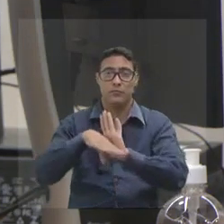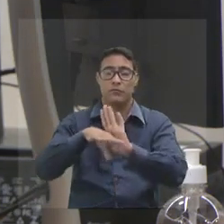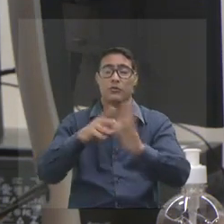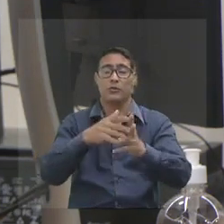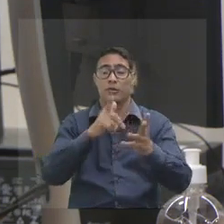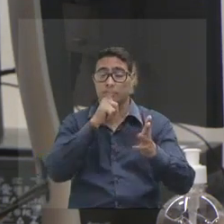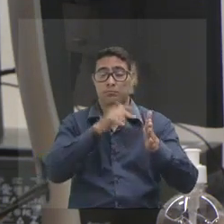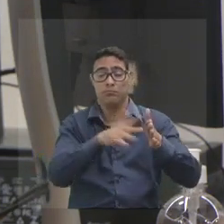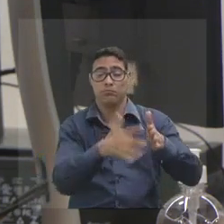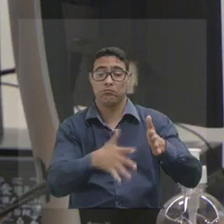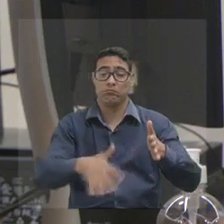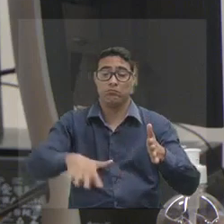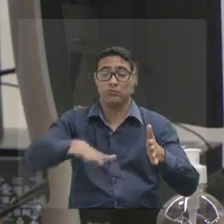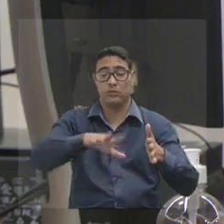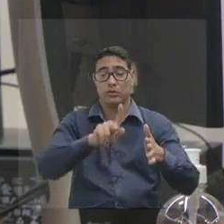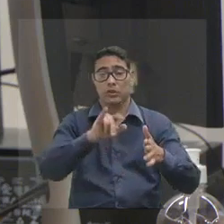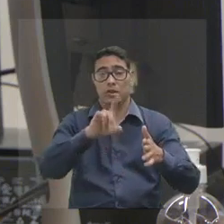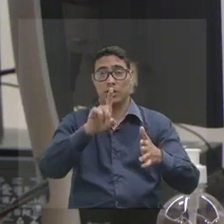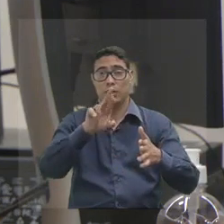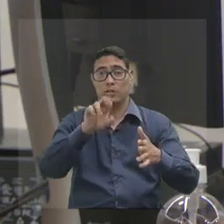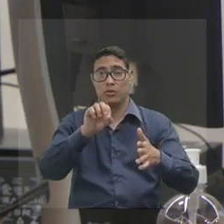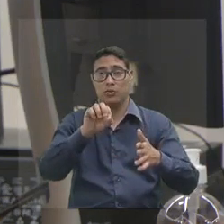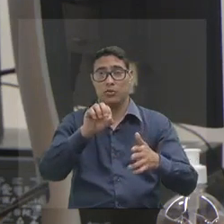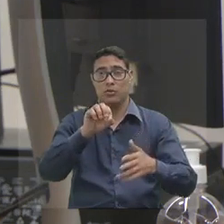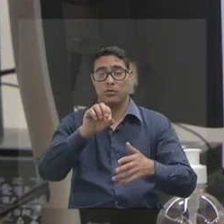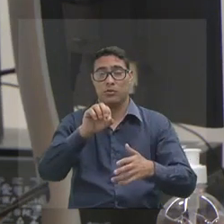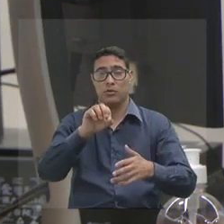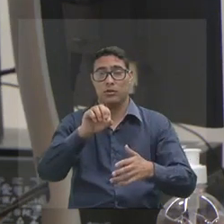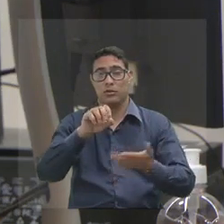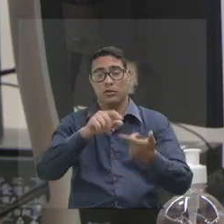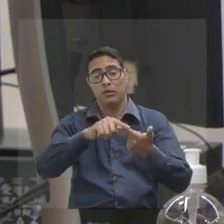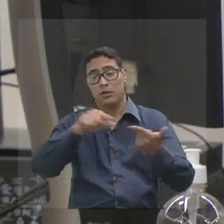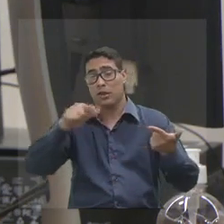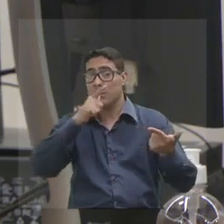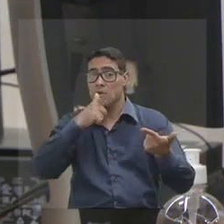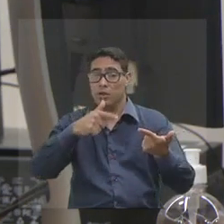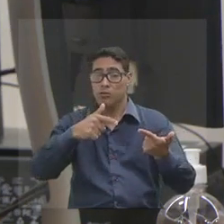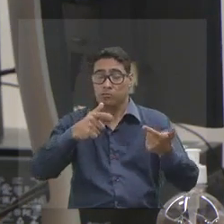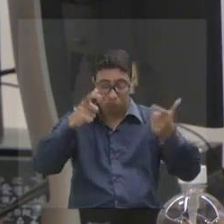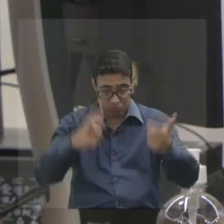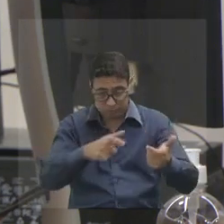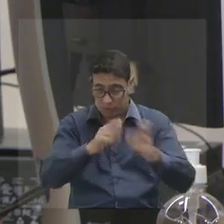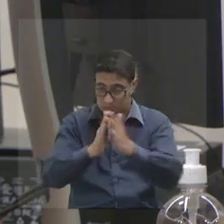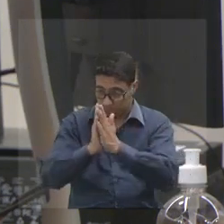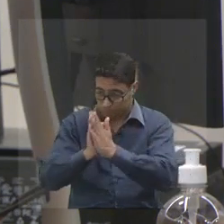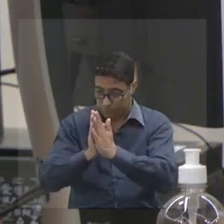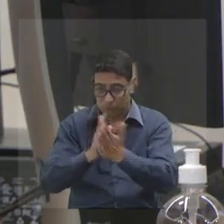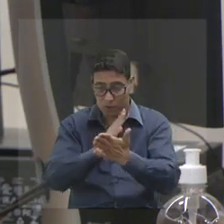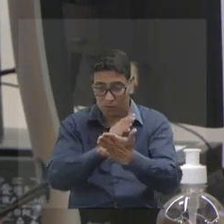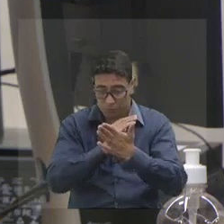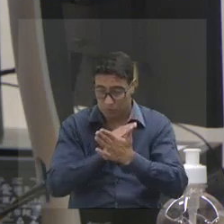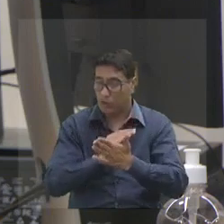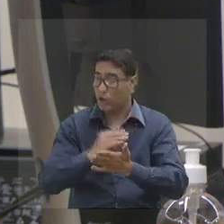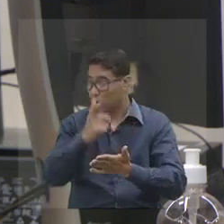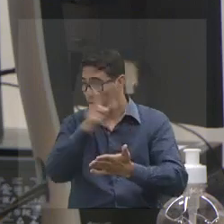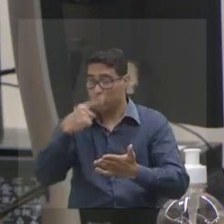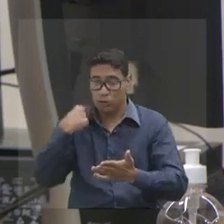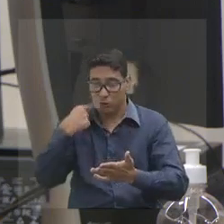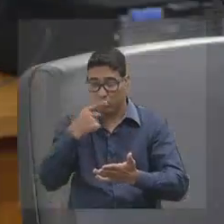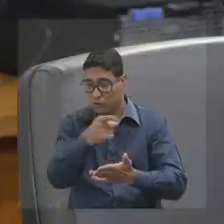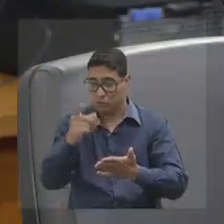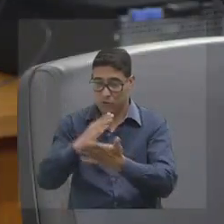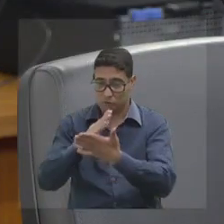hidrográfica Eu tenho um caso aqui eu queria muito contar com o apoio da senhora e dos novos colegas deputados junto ao governo